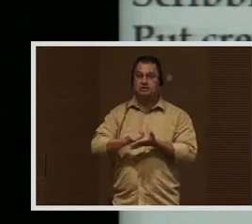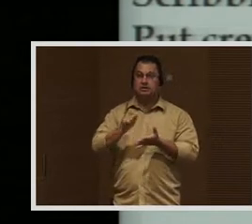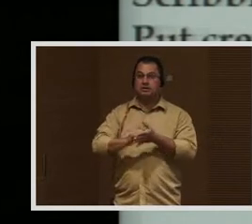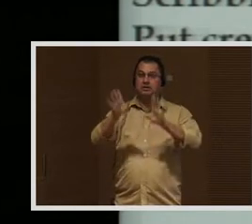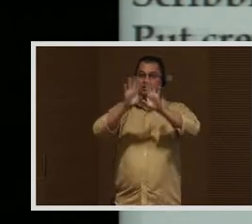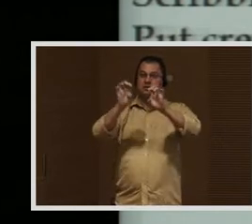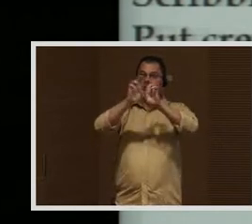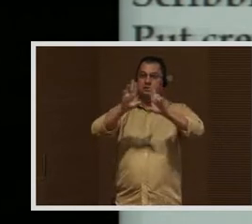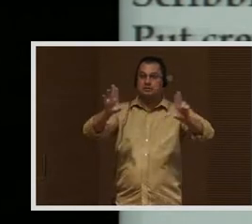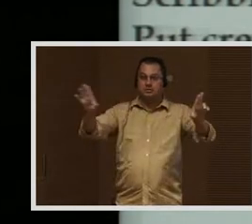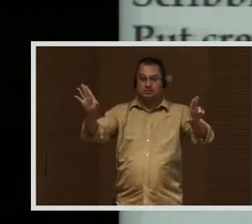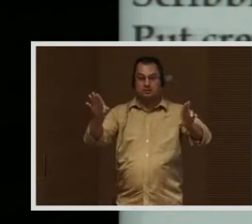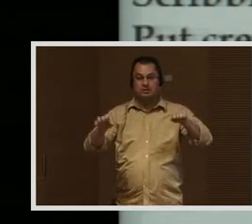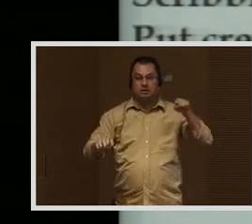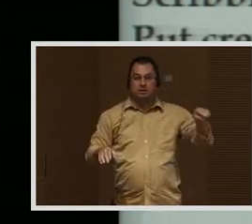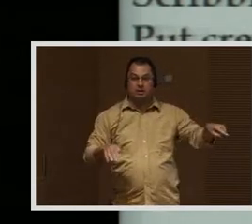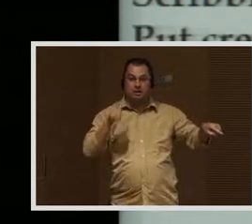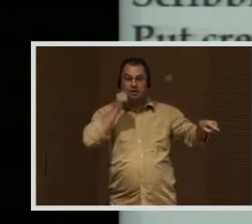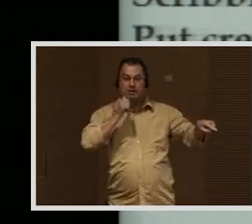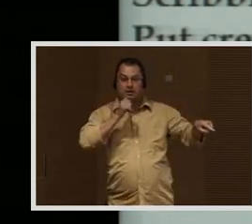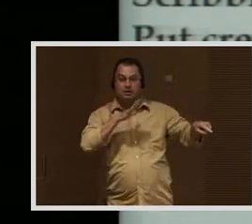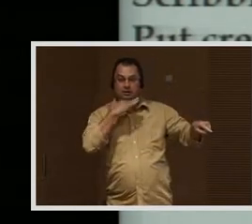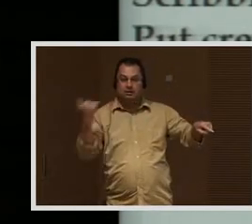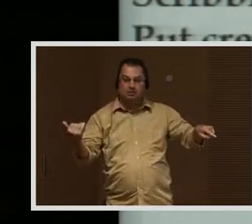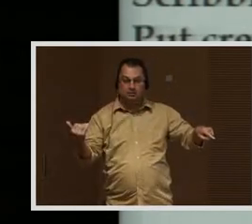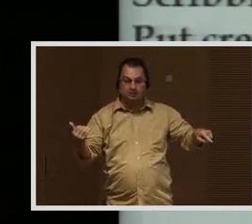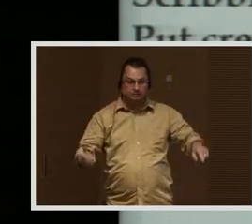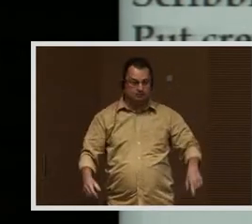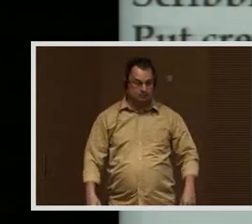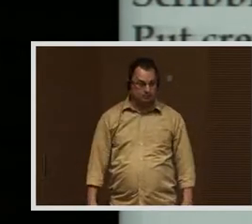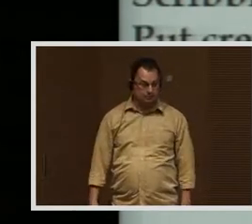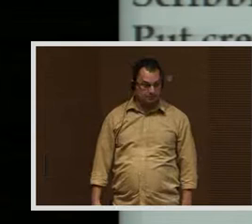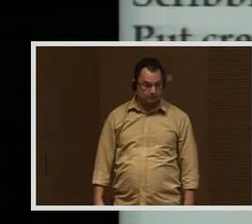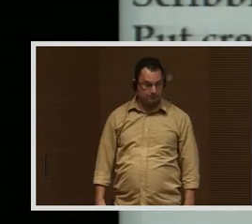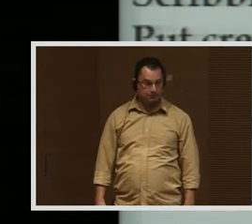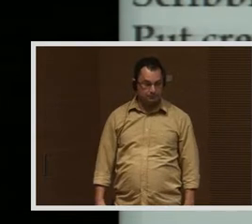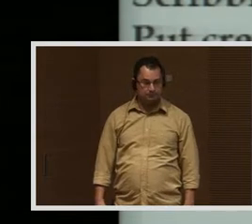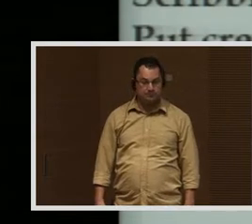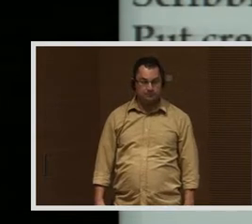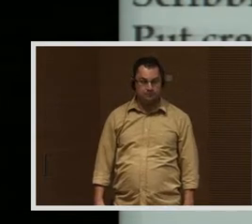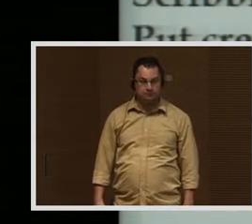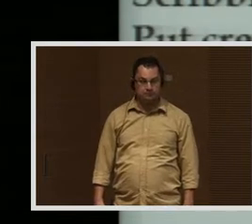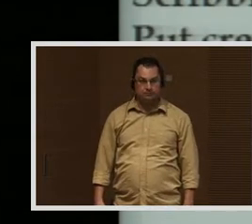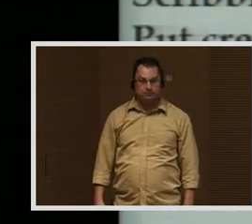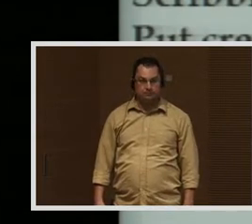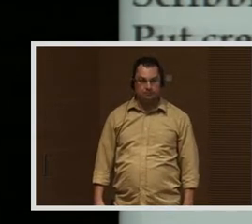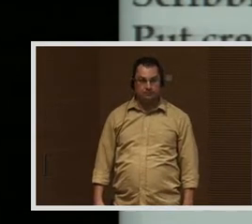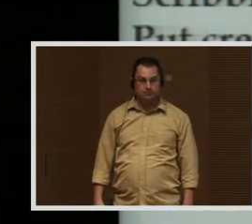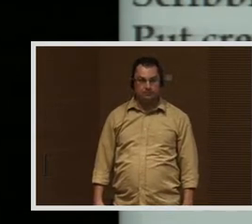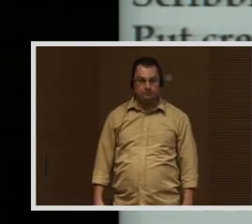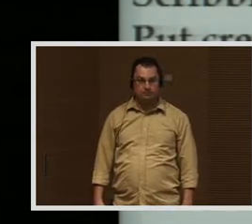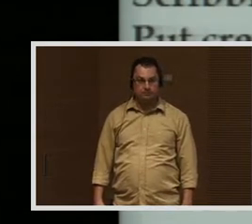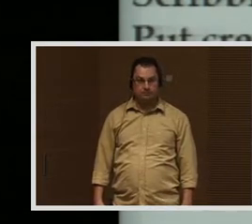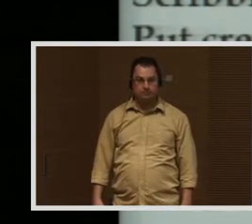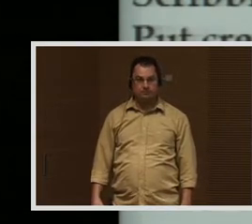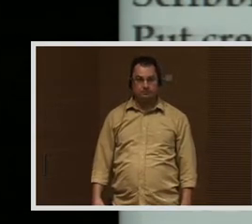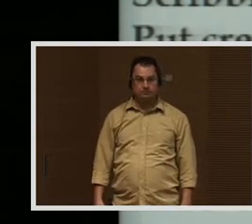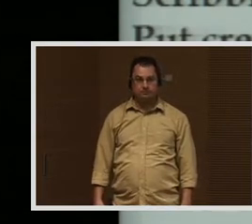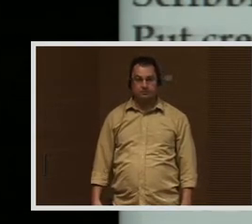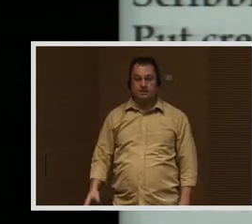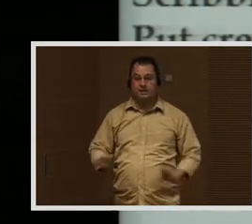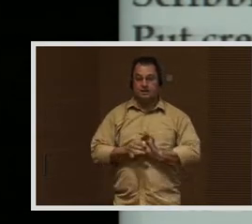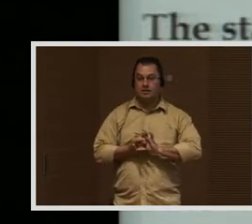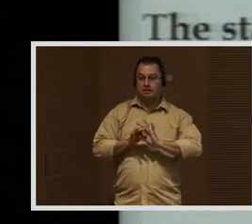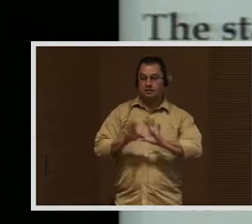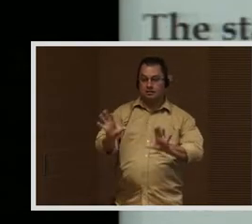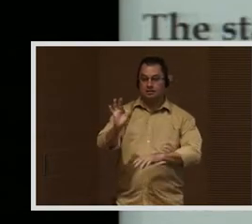está morto. Round the white necks of the public doves. Let the traffic policemen deixem que os